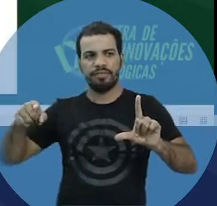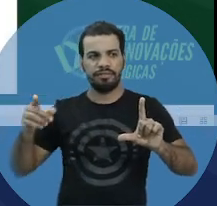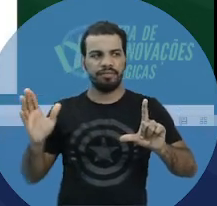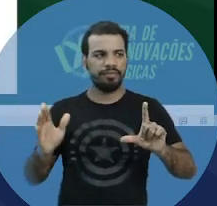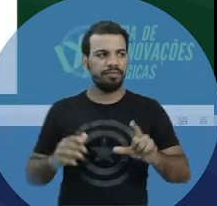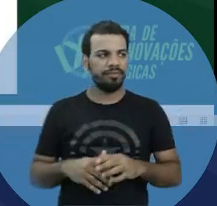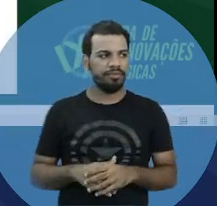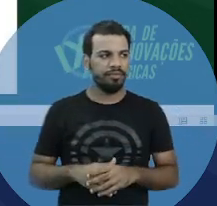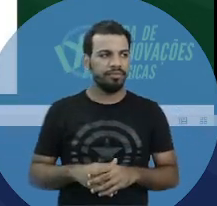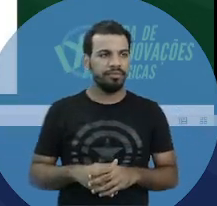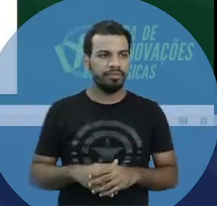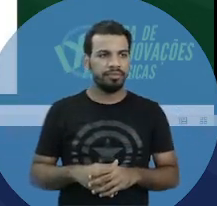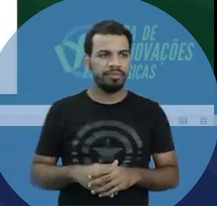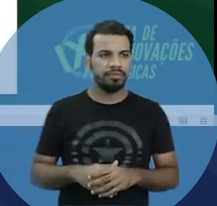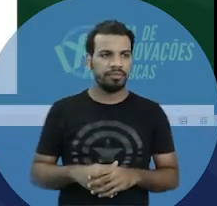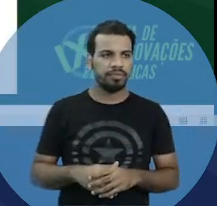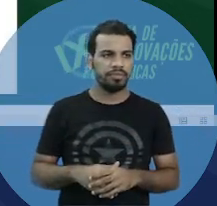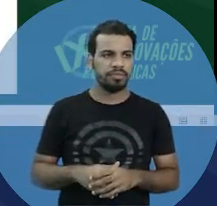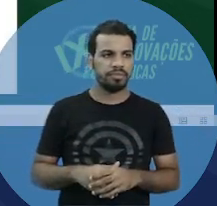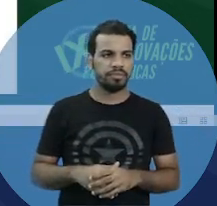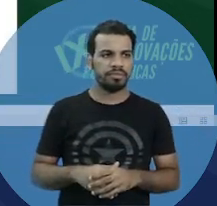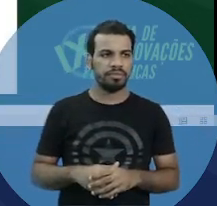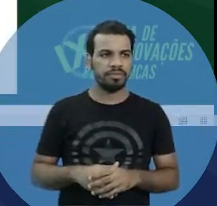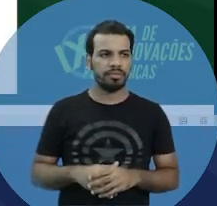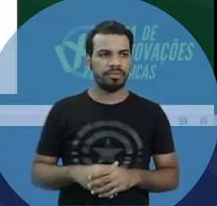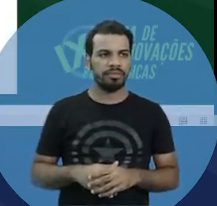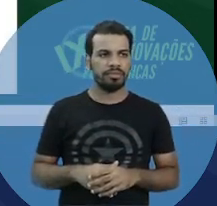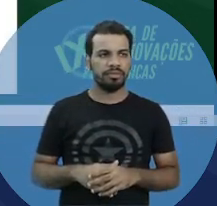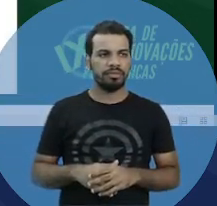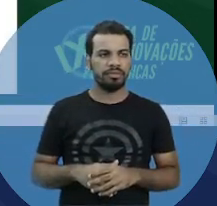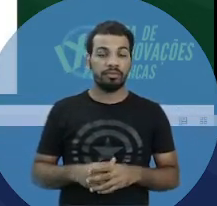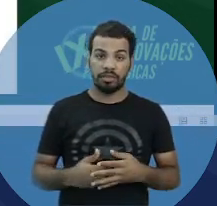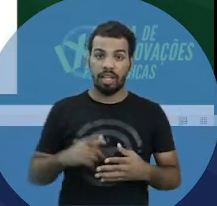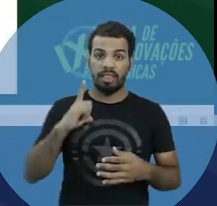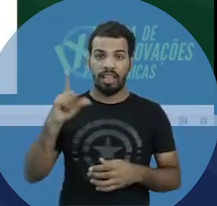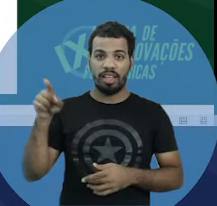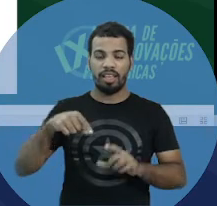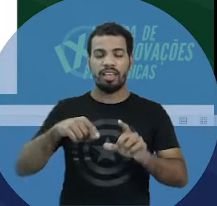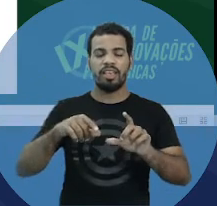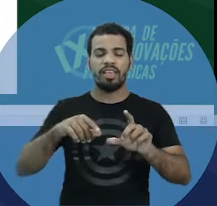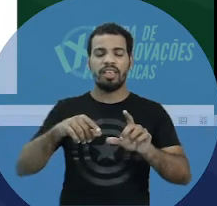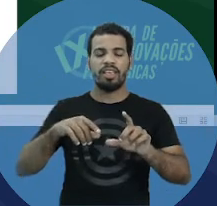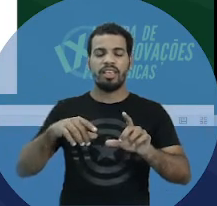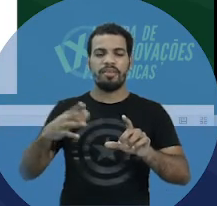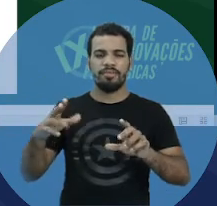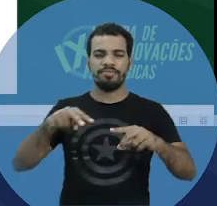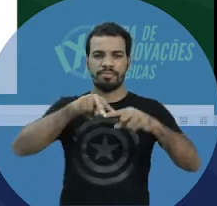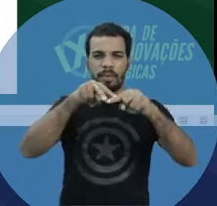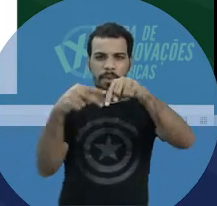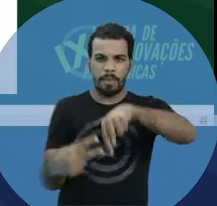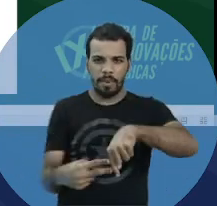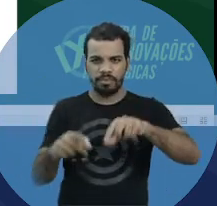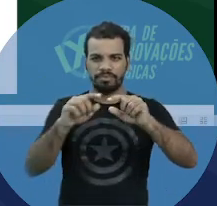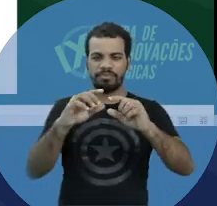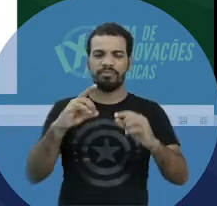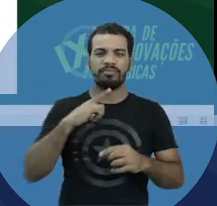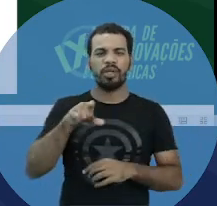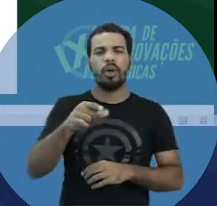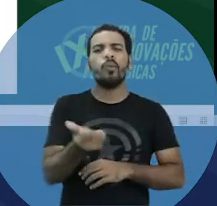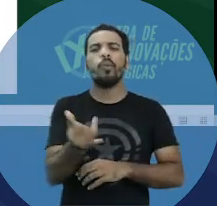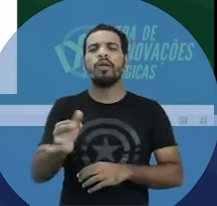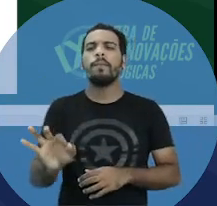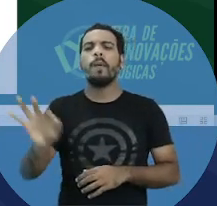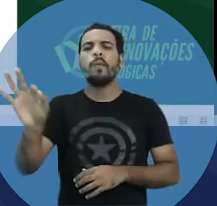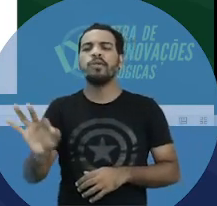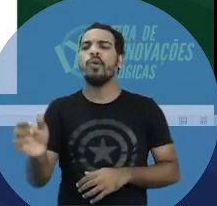mais na frente, no próximo slide. E aí, eles perceberam ainda mais que cada característica daquela, o quanto tem na população e o quanto não tem. Pode